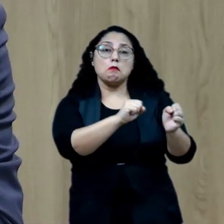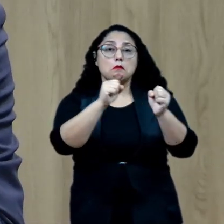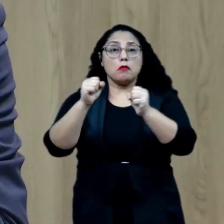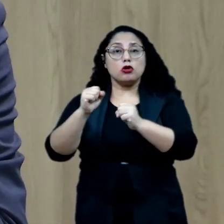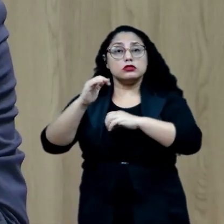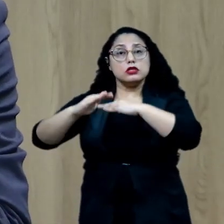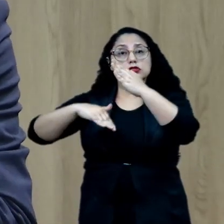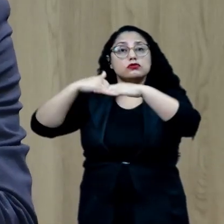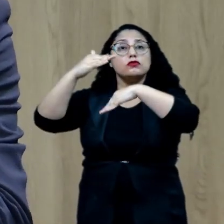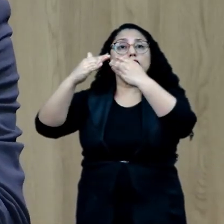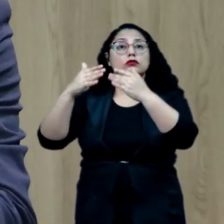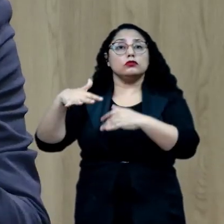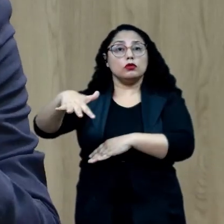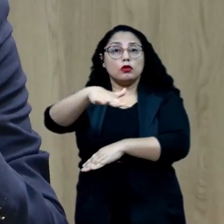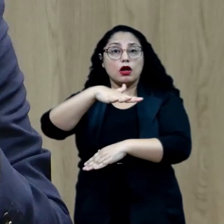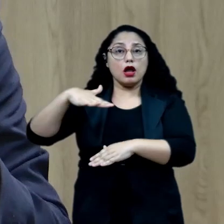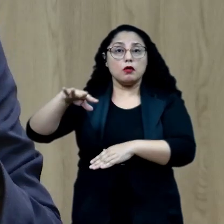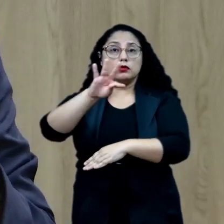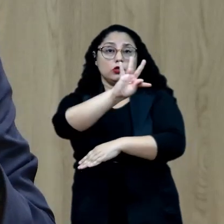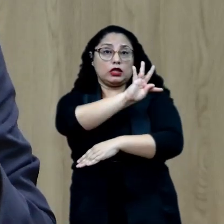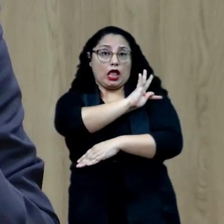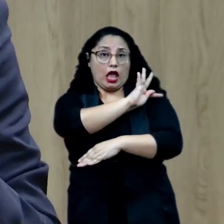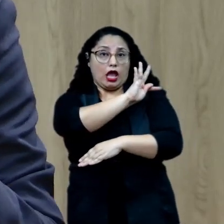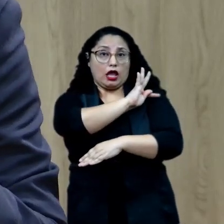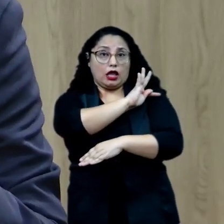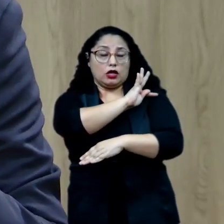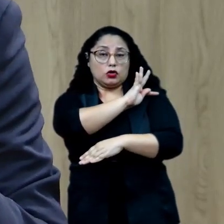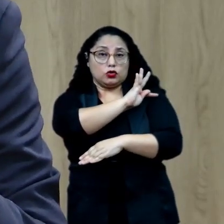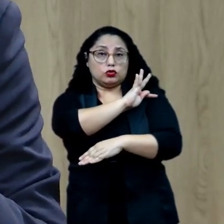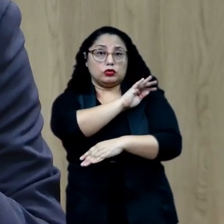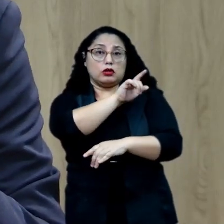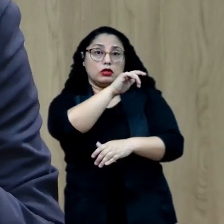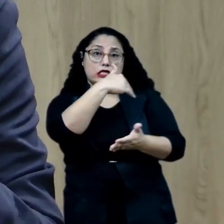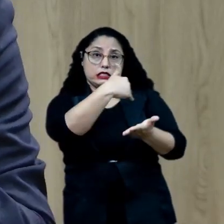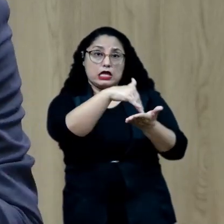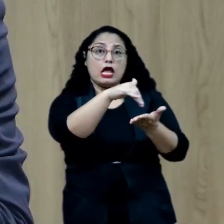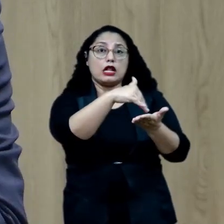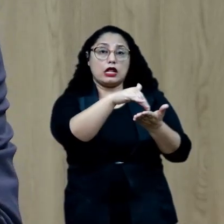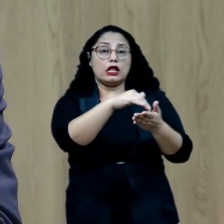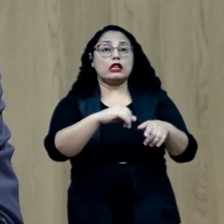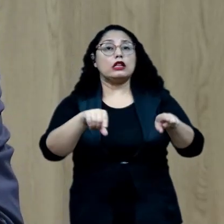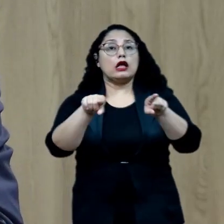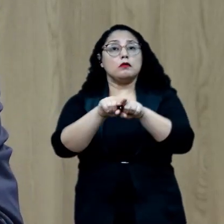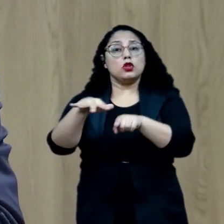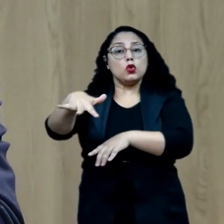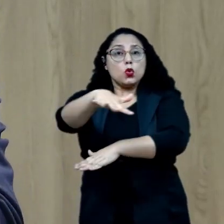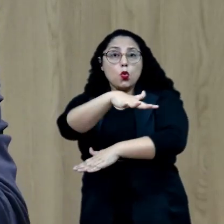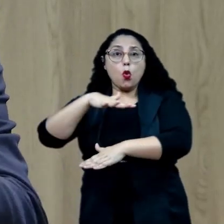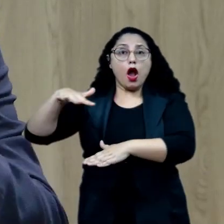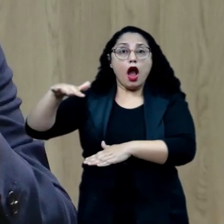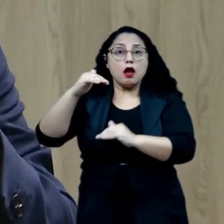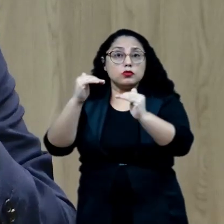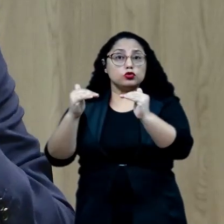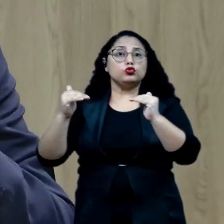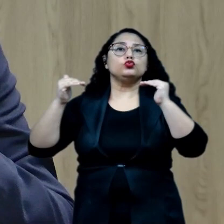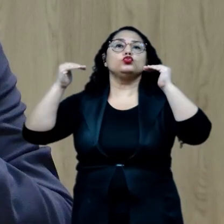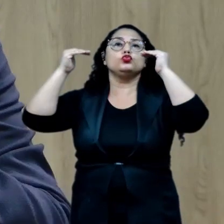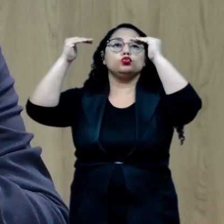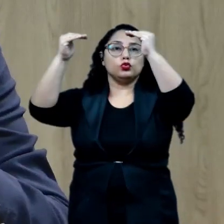ser desenvolvida no âmbito técnico, pelo técnico em secretariado, e no âmbito